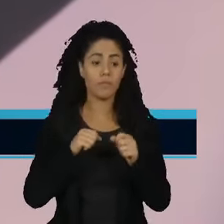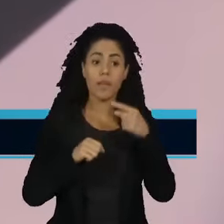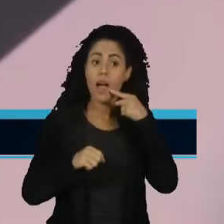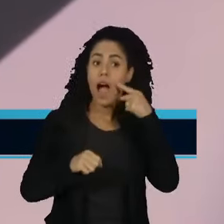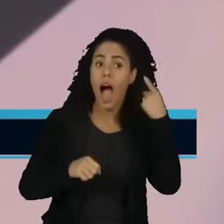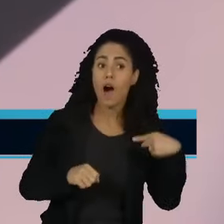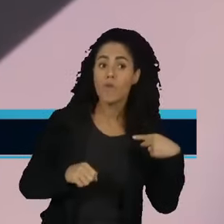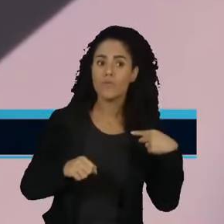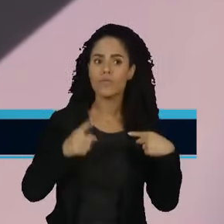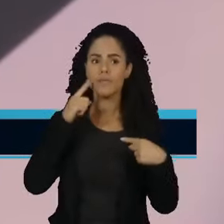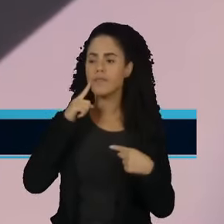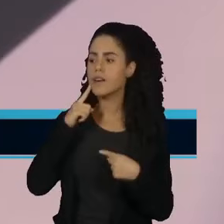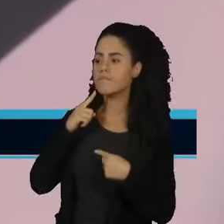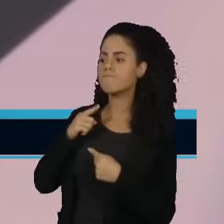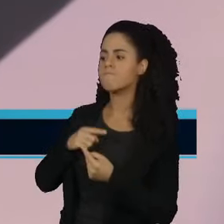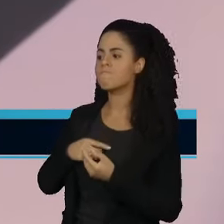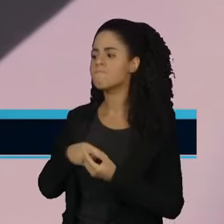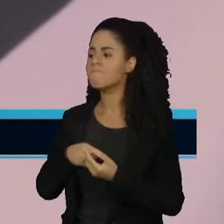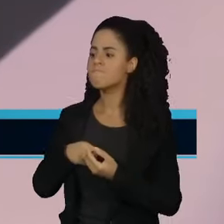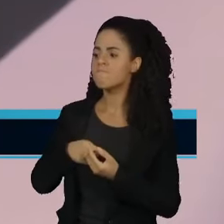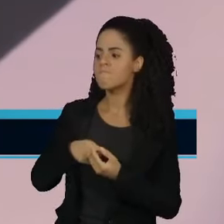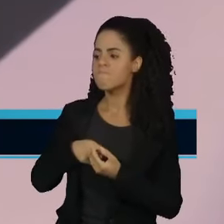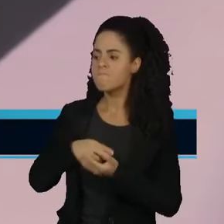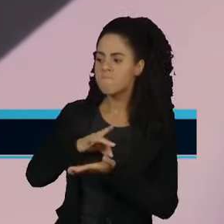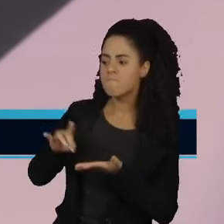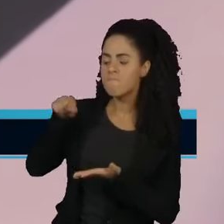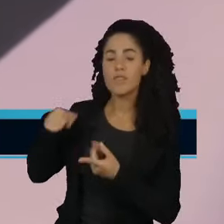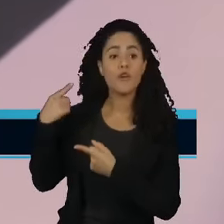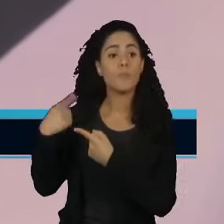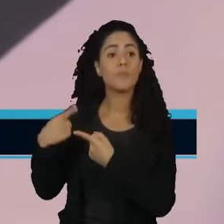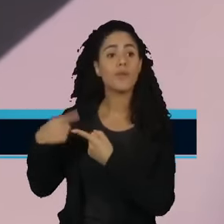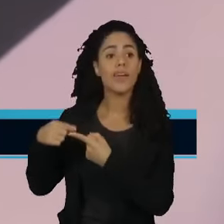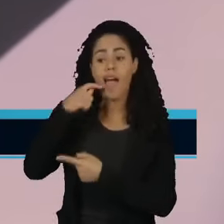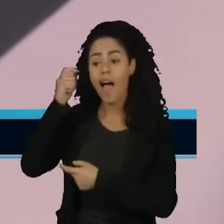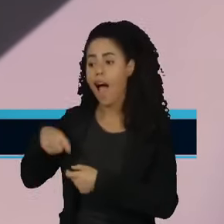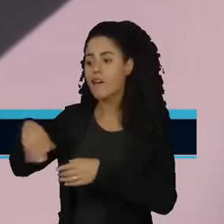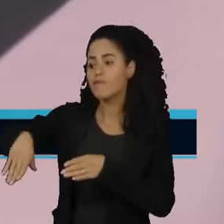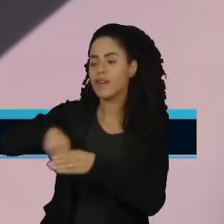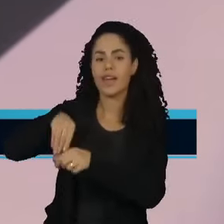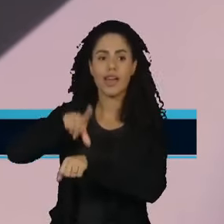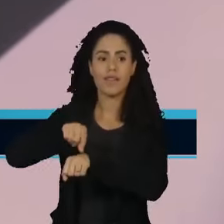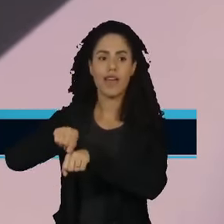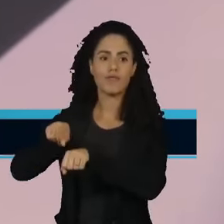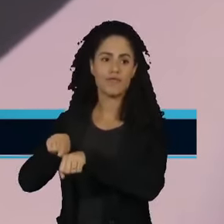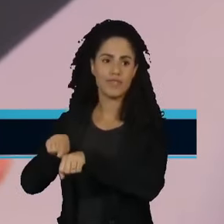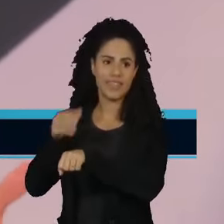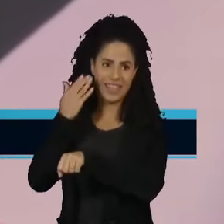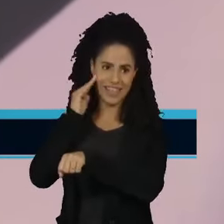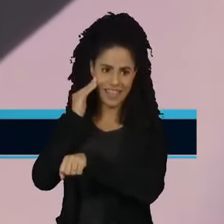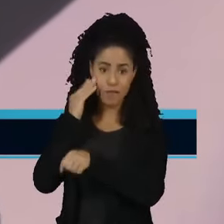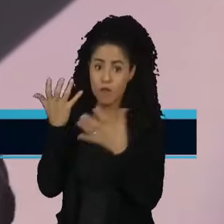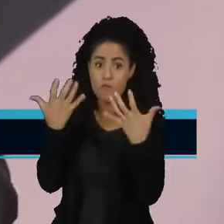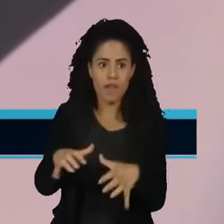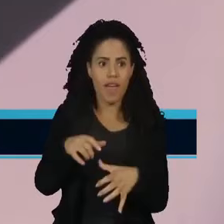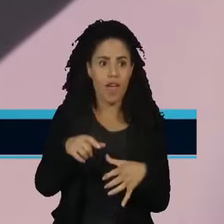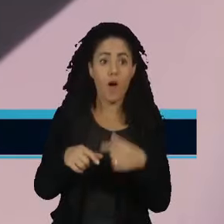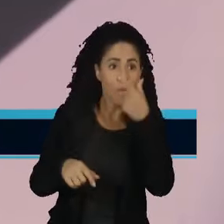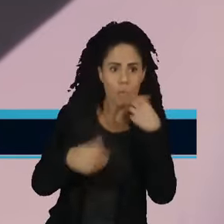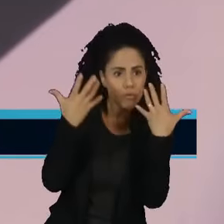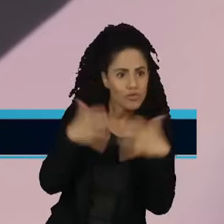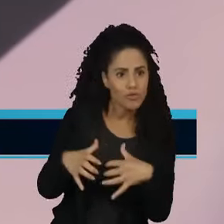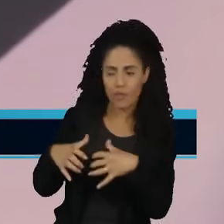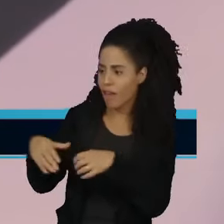entrar na ã era um risco de você botar otan nas barbas da Rússia e evidente que o Putin não ia